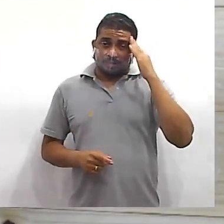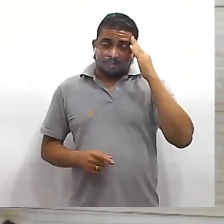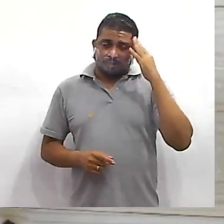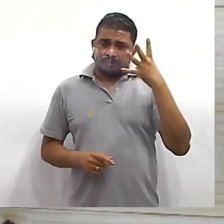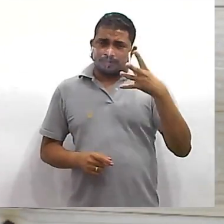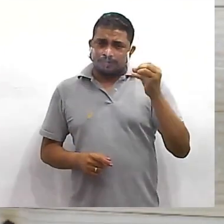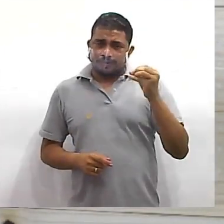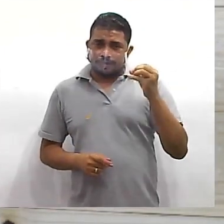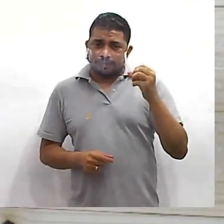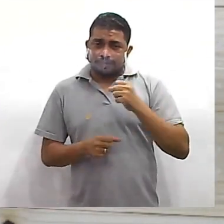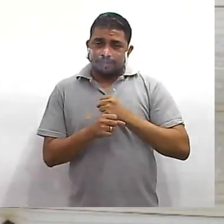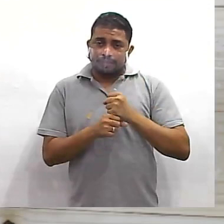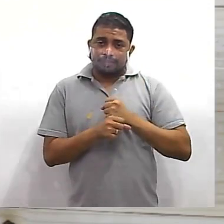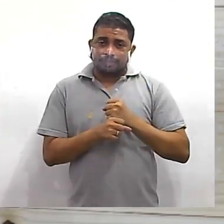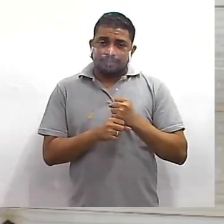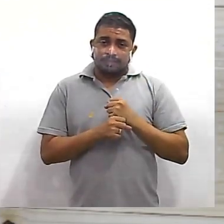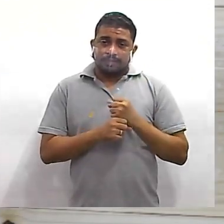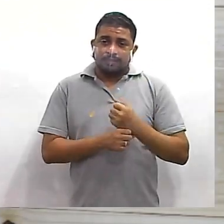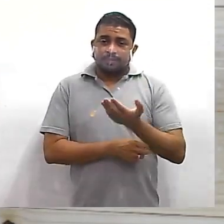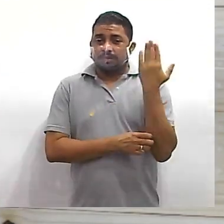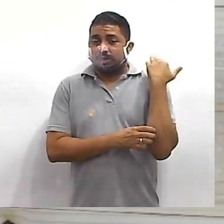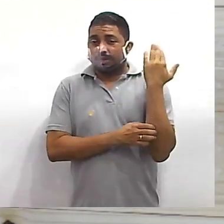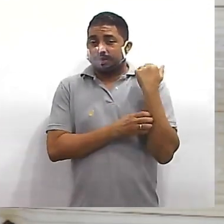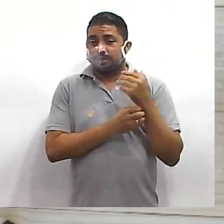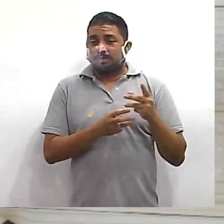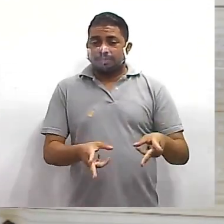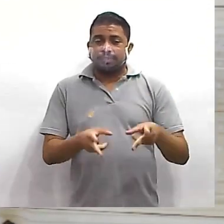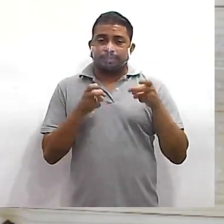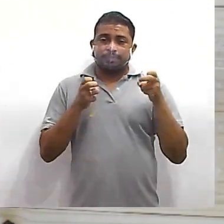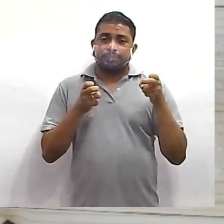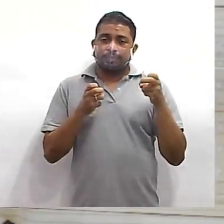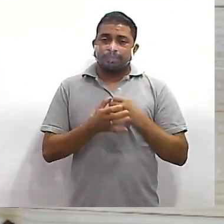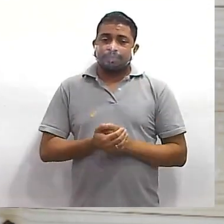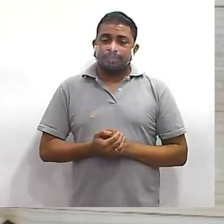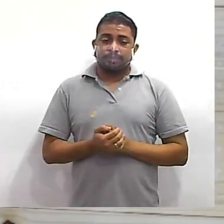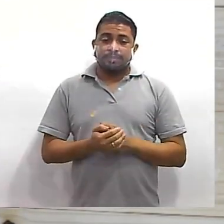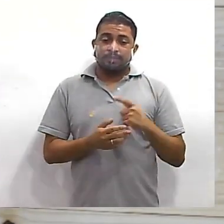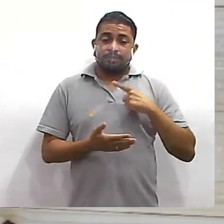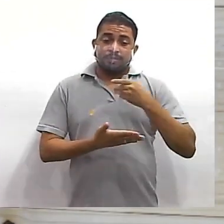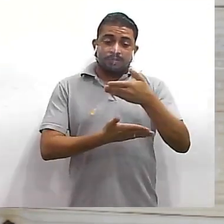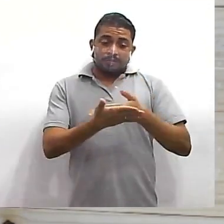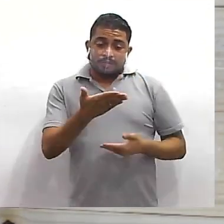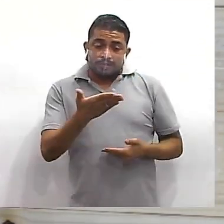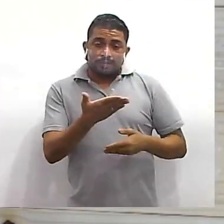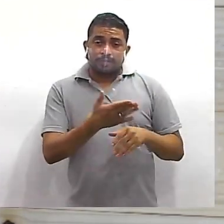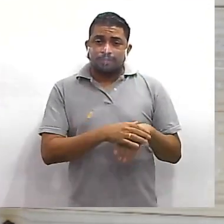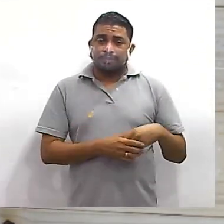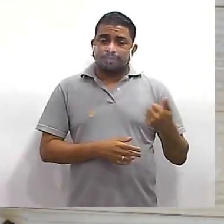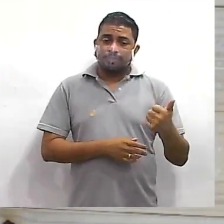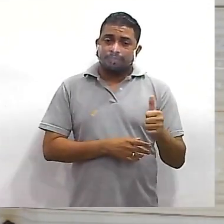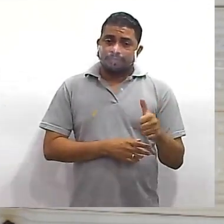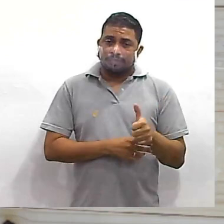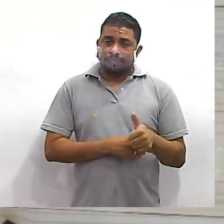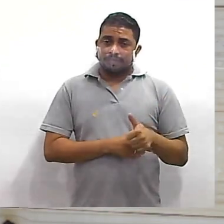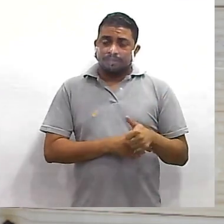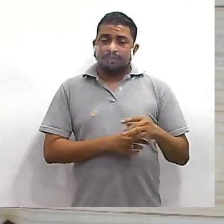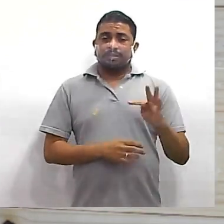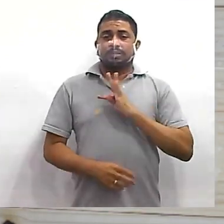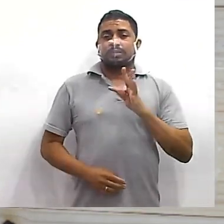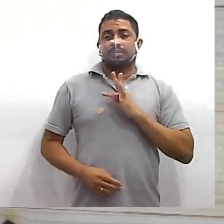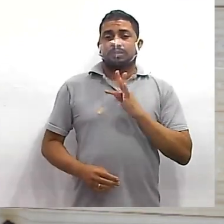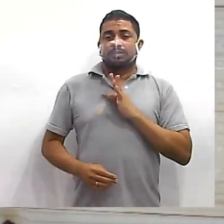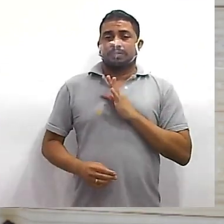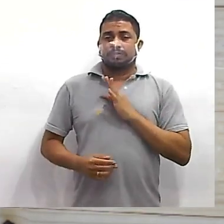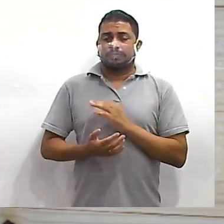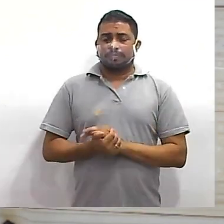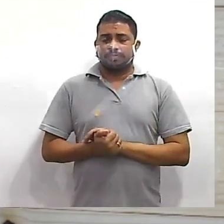anos atrás, talvez, a gente percebia que as contratações elas muito voltadas para as habilidades e competências técnicas.